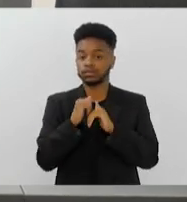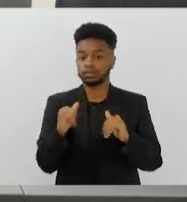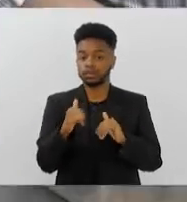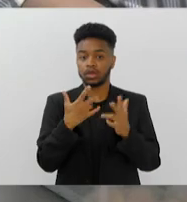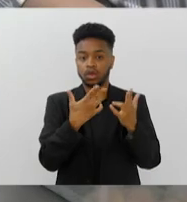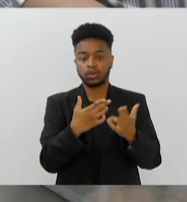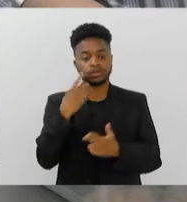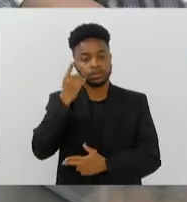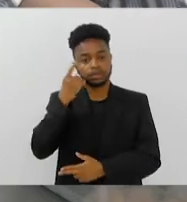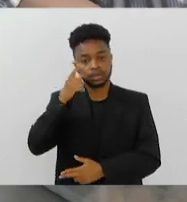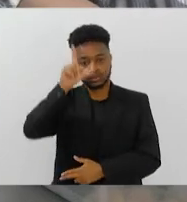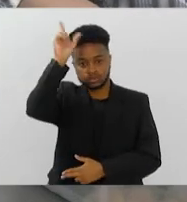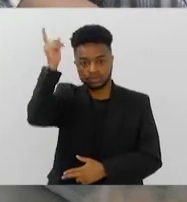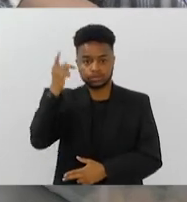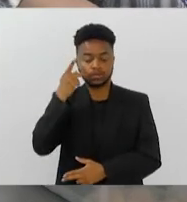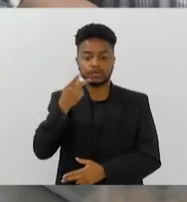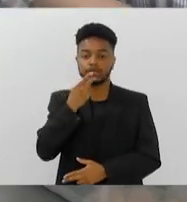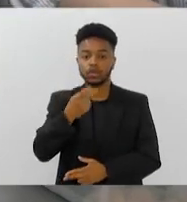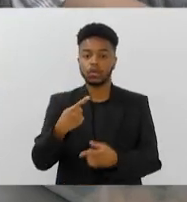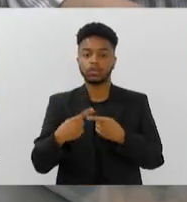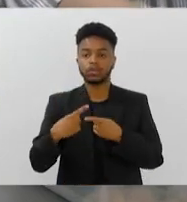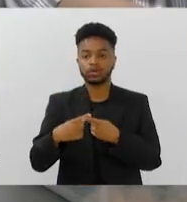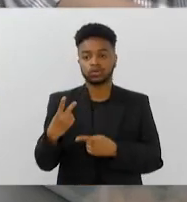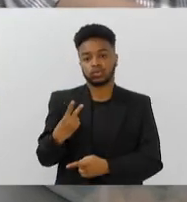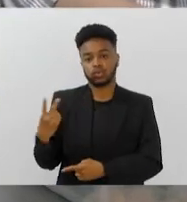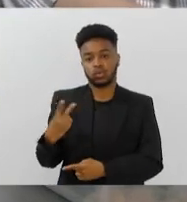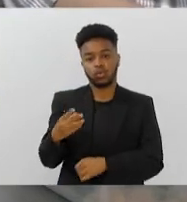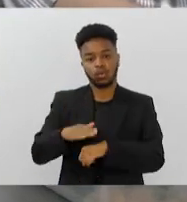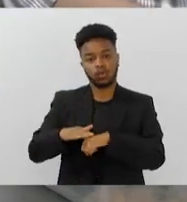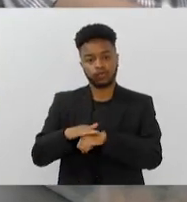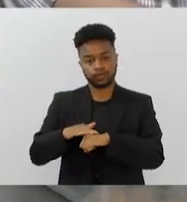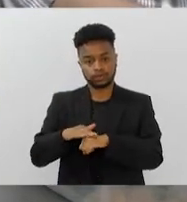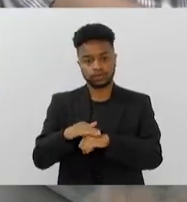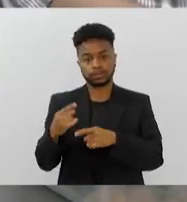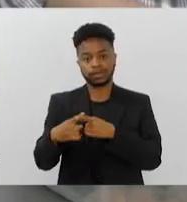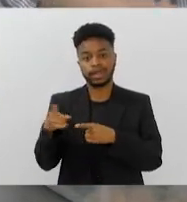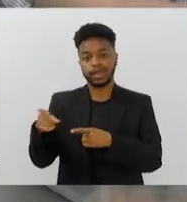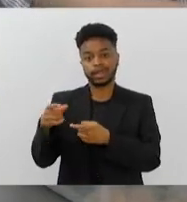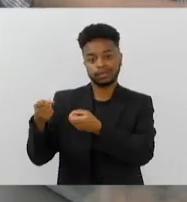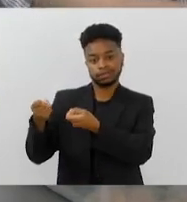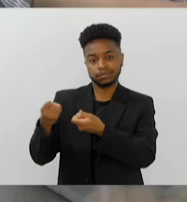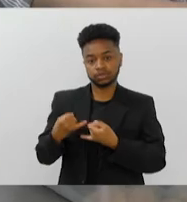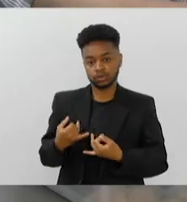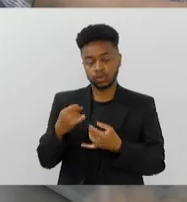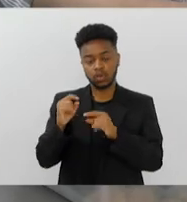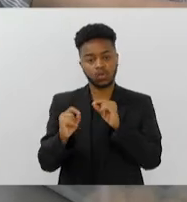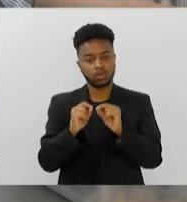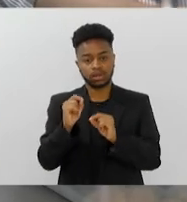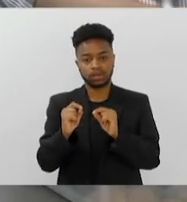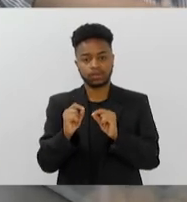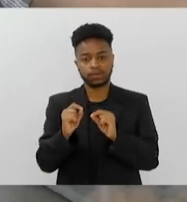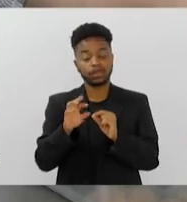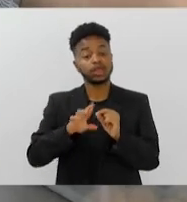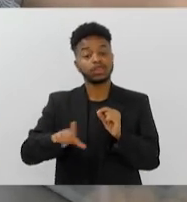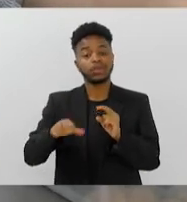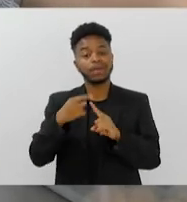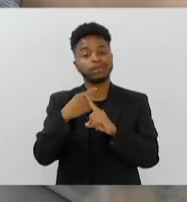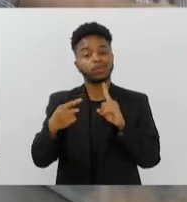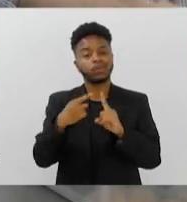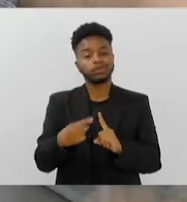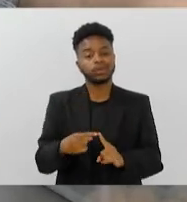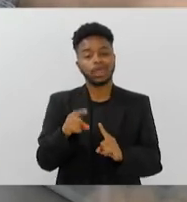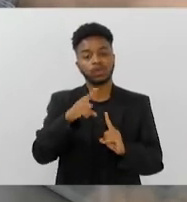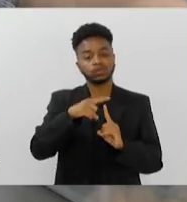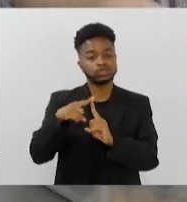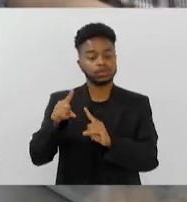falou surgiu de uma conversa minha com ele, que ele explicou que a questão não era proibir A, B ou C, era